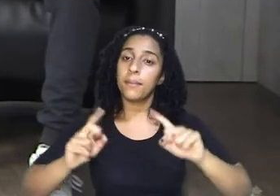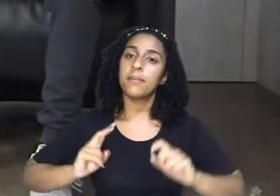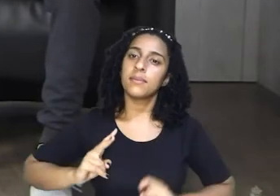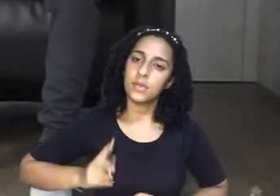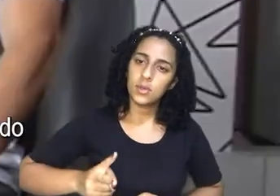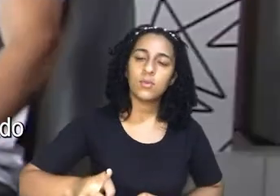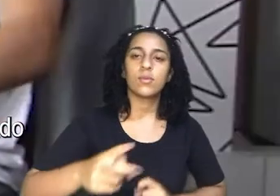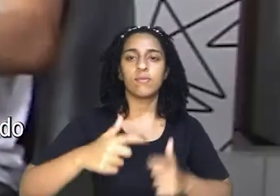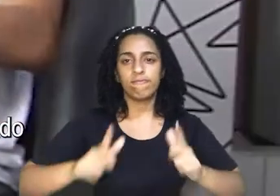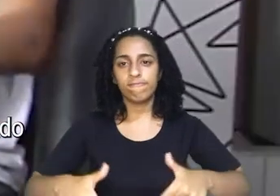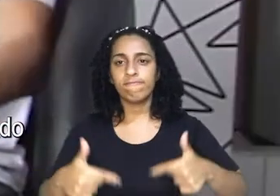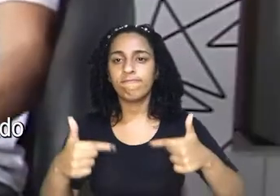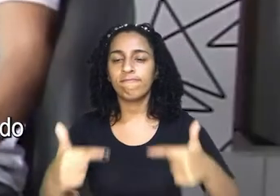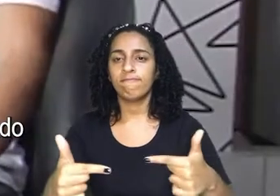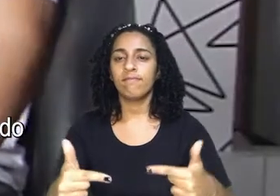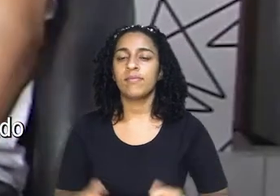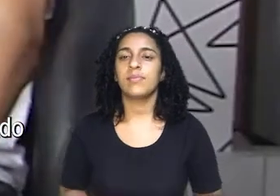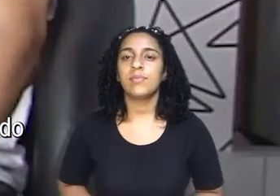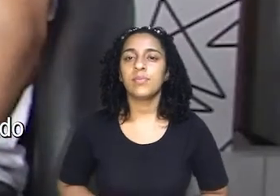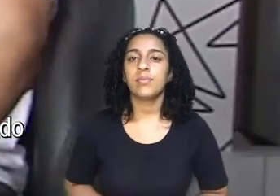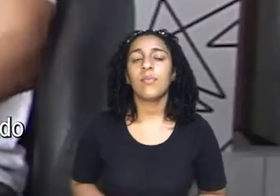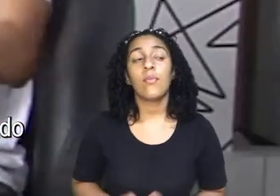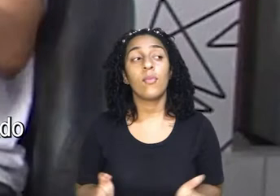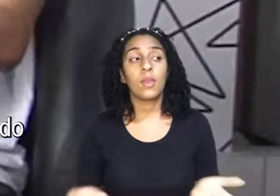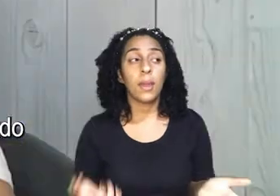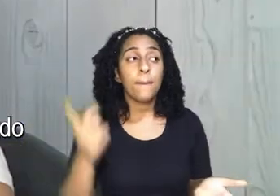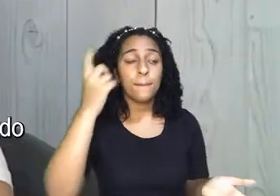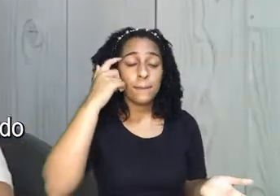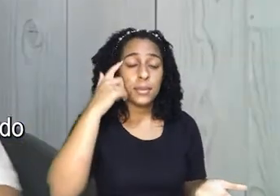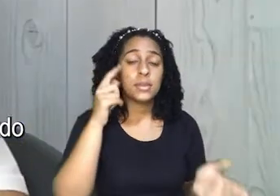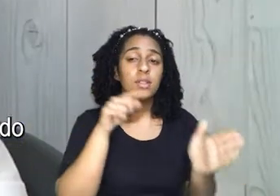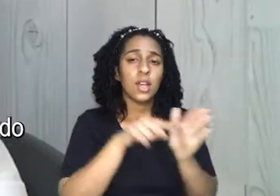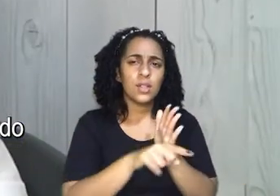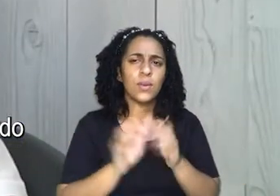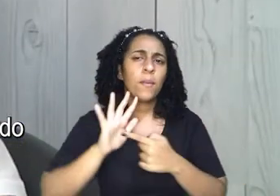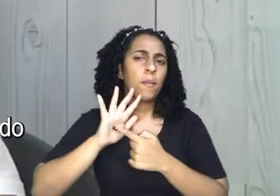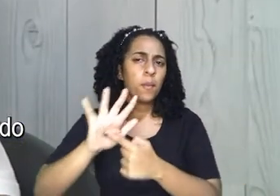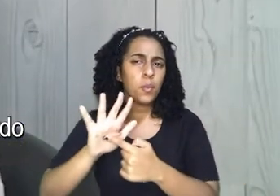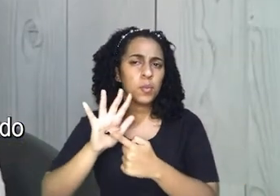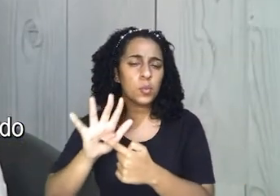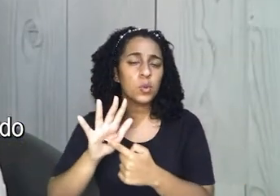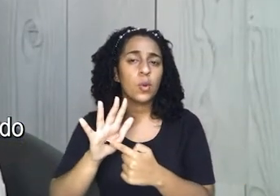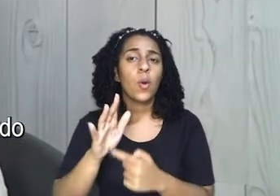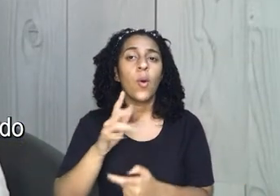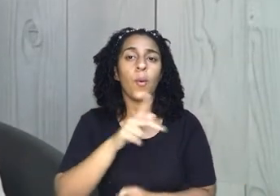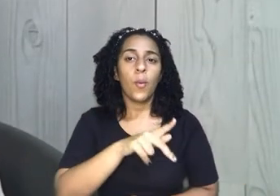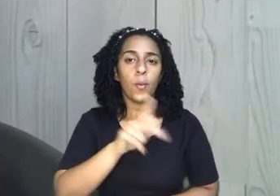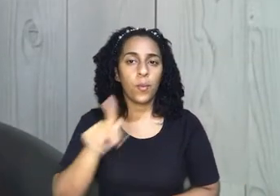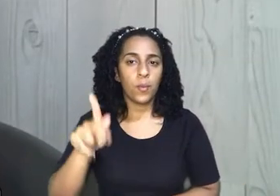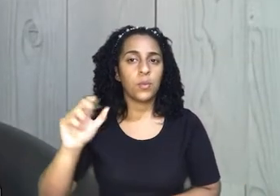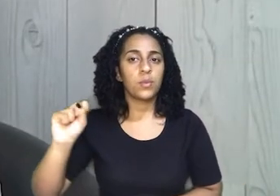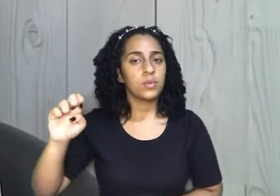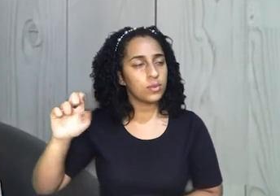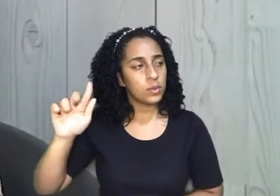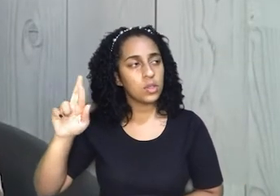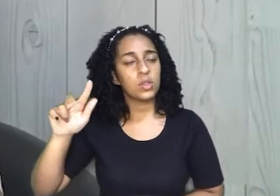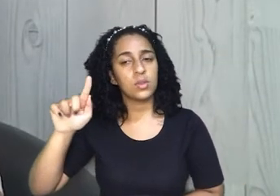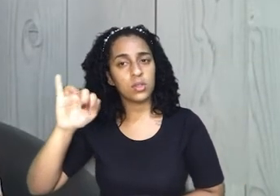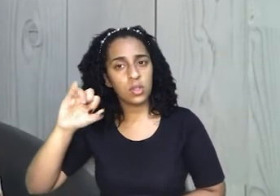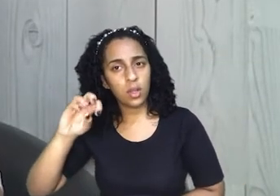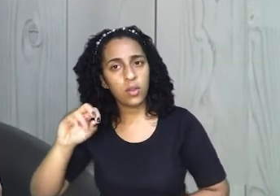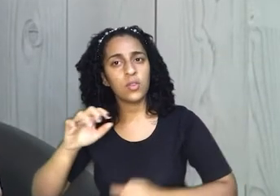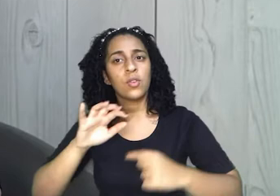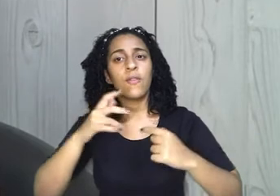precisamos continuar a lutar e entrando nessa questão um pouco foi apresentado na nossa reportagem o professor Sérgio ele cita